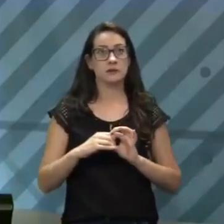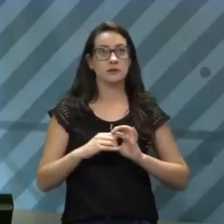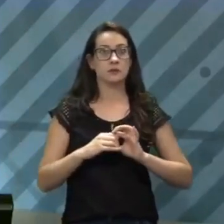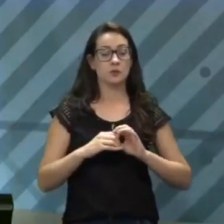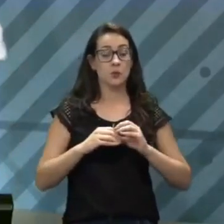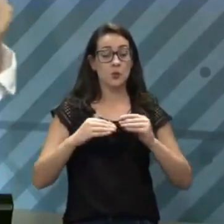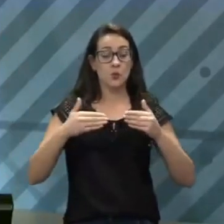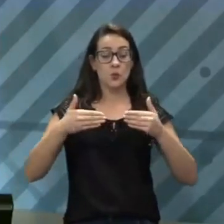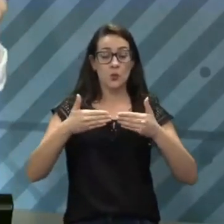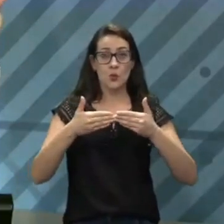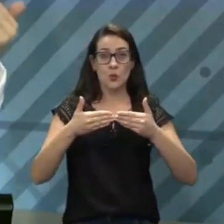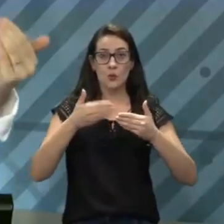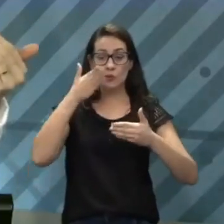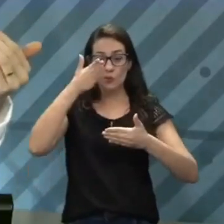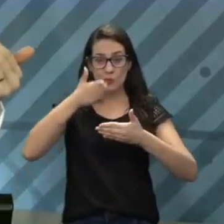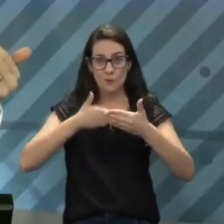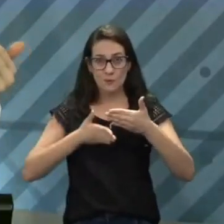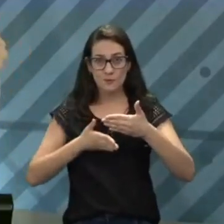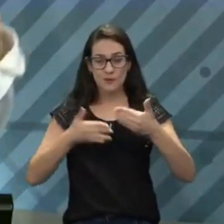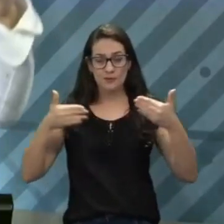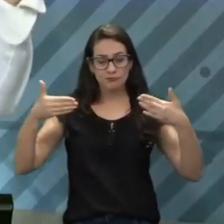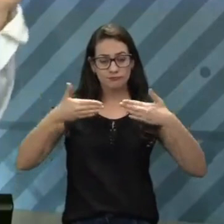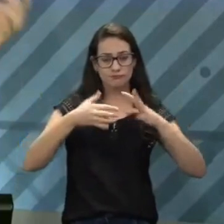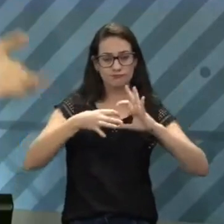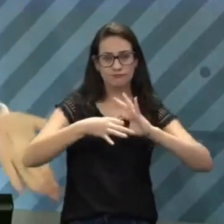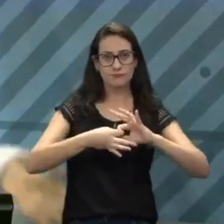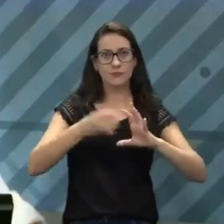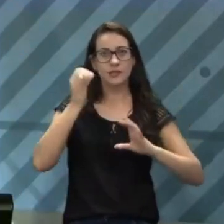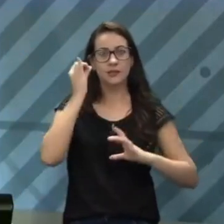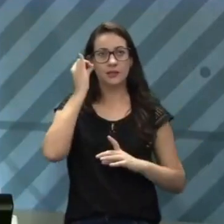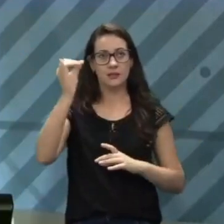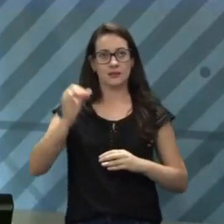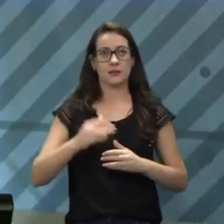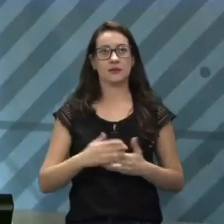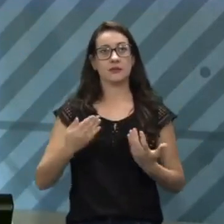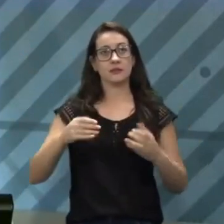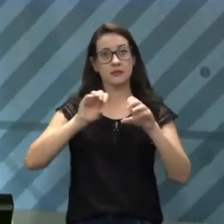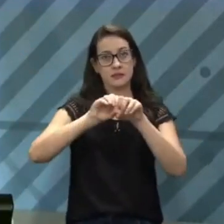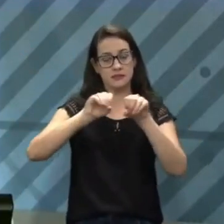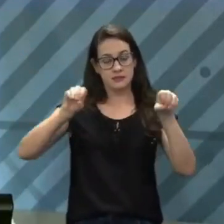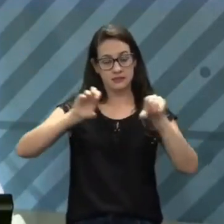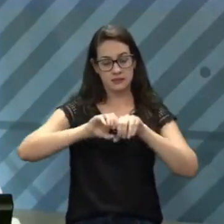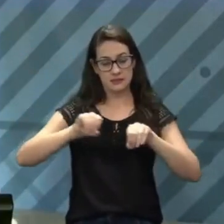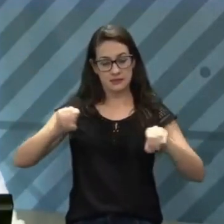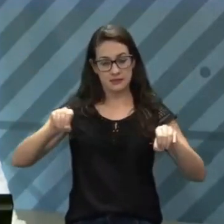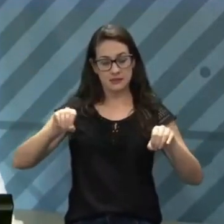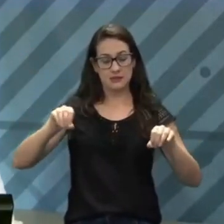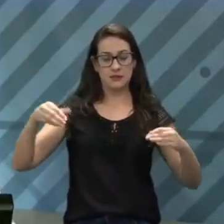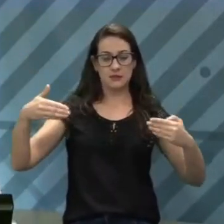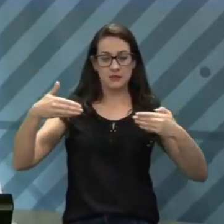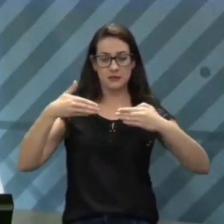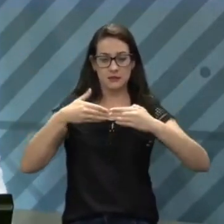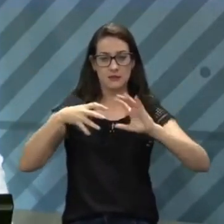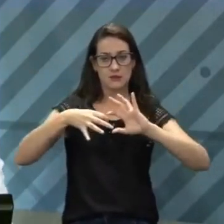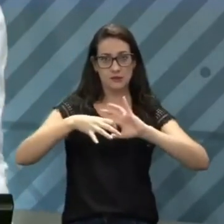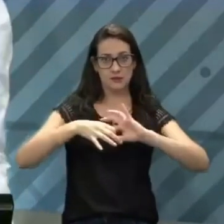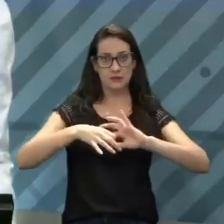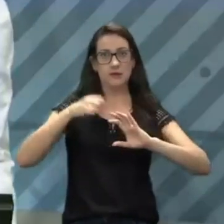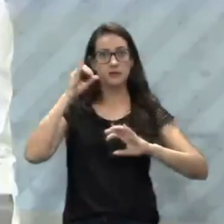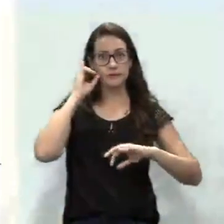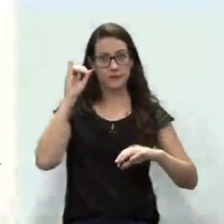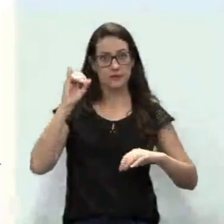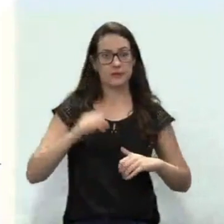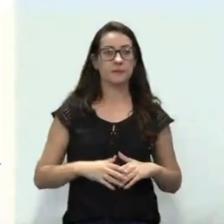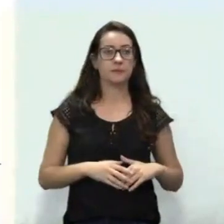é, geralmente no meio do vão, se a gente tem vigas biapoiadas, por exemplo. Então, a gente tem que tomar cuidado. Vamos ver aqui na